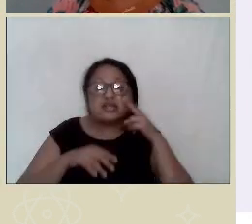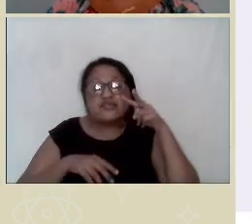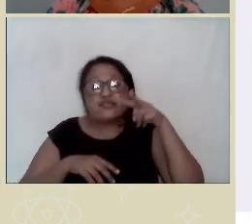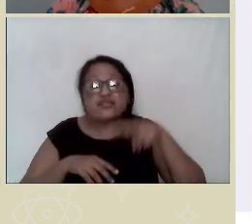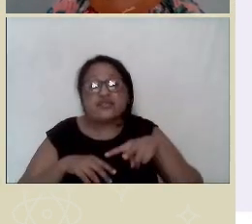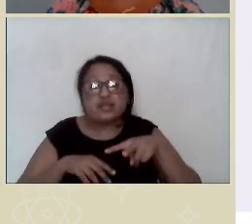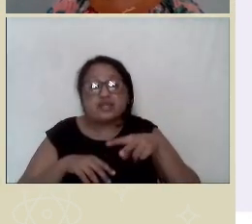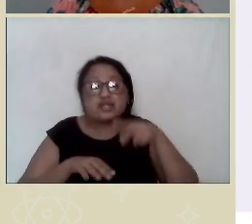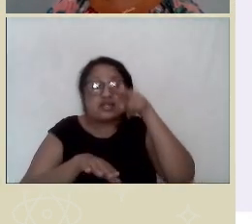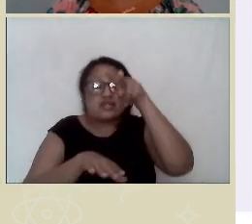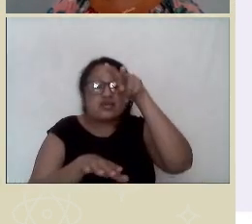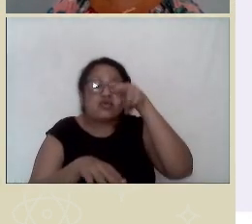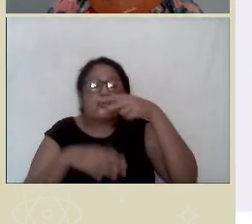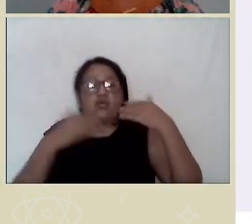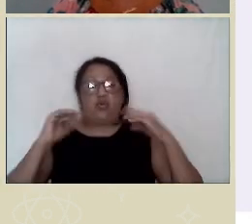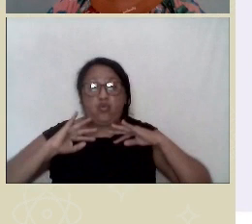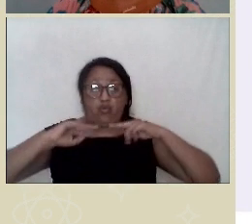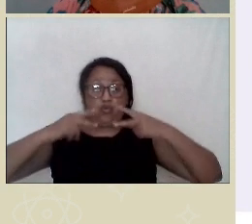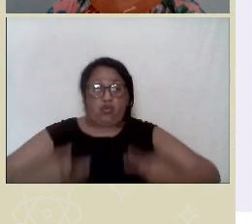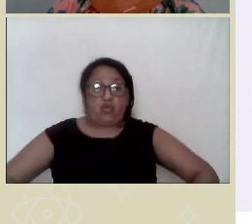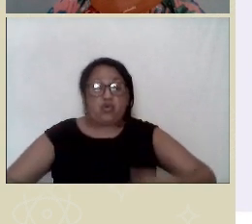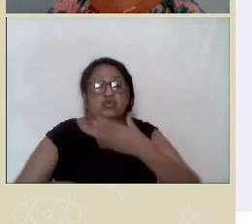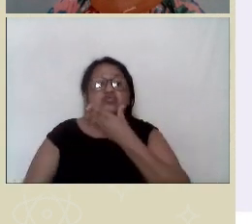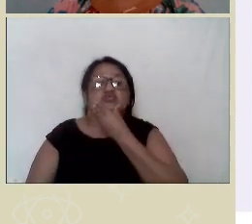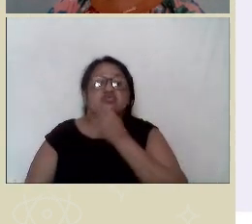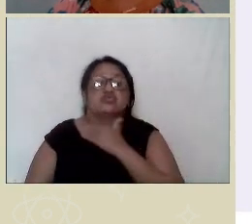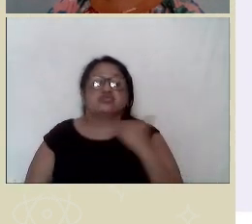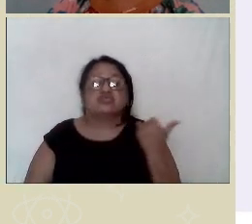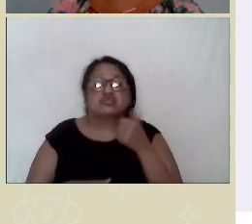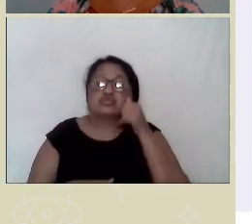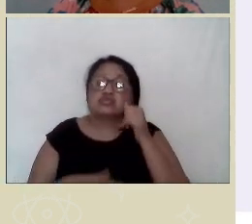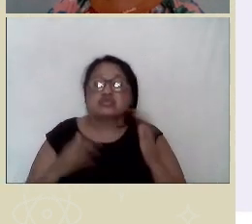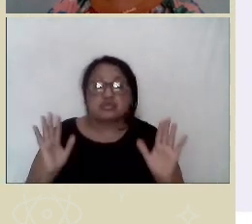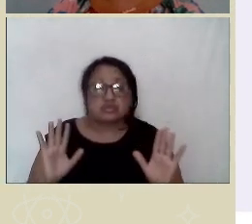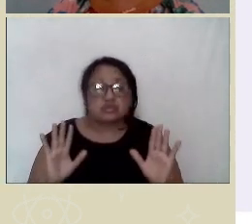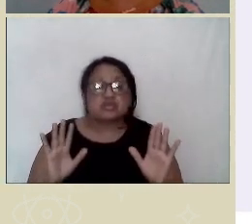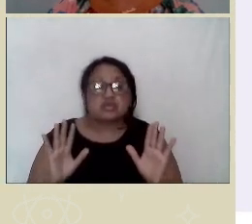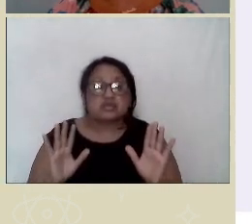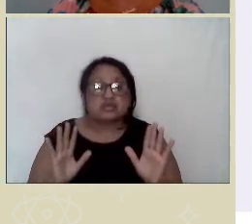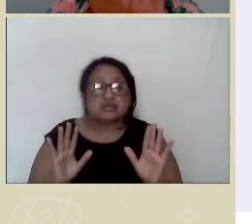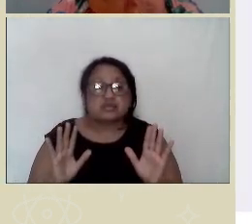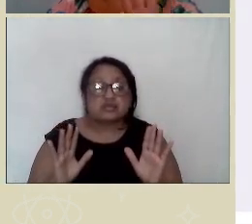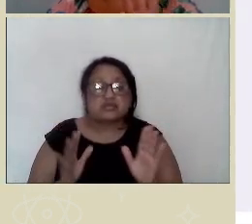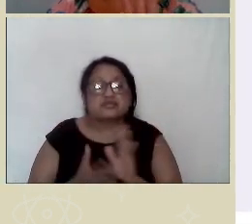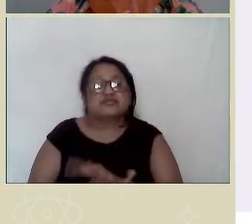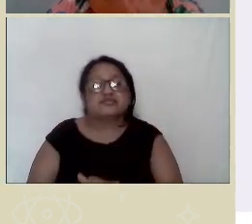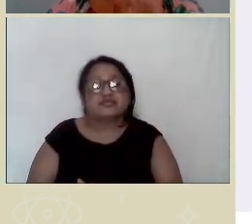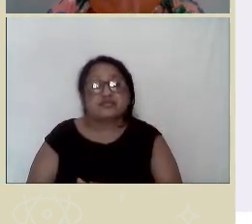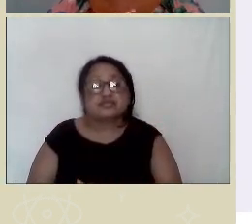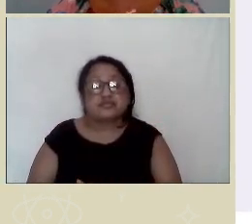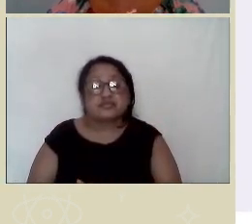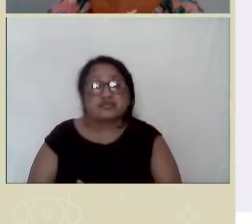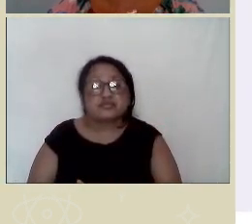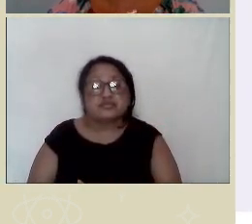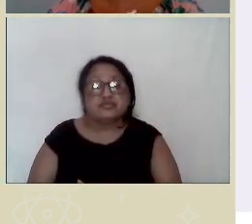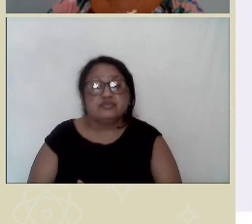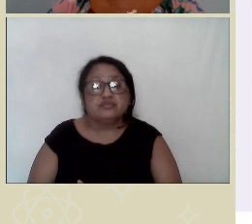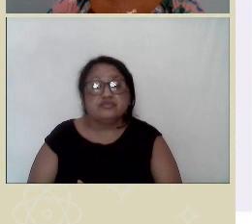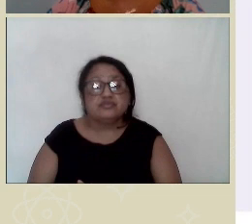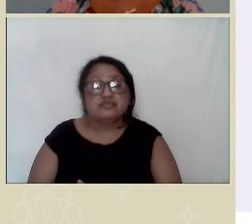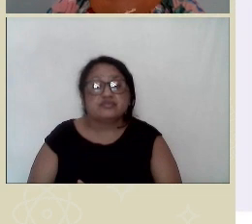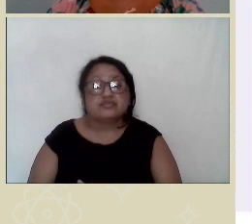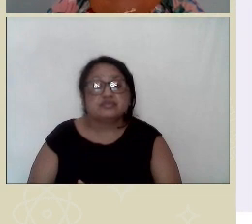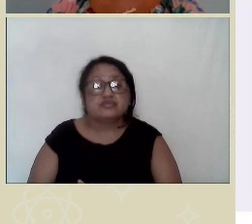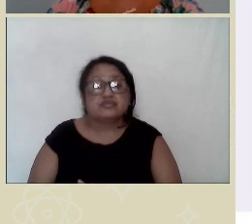e aí a legenda dessa foto dizia vários restos foram avistados no acampamento 4 devido ao terreno